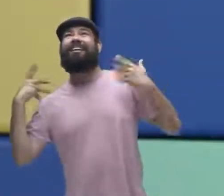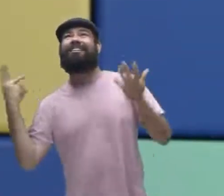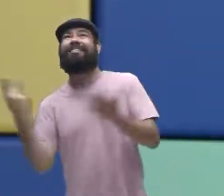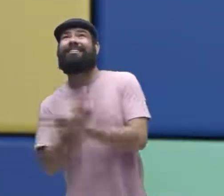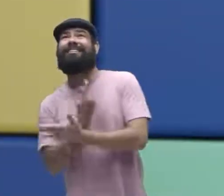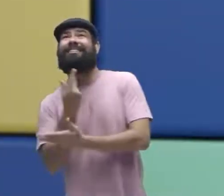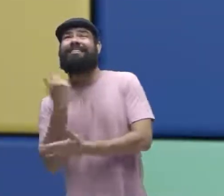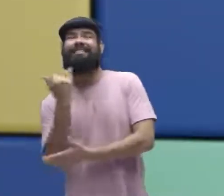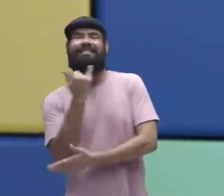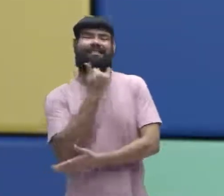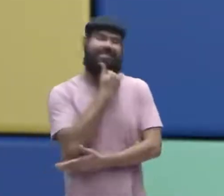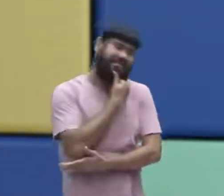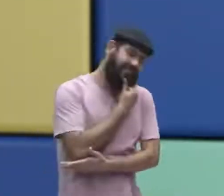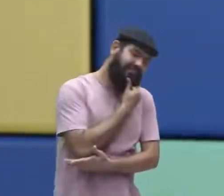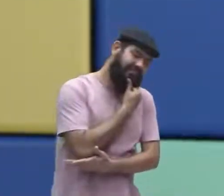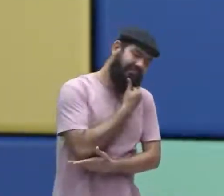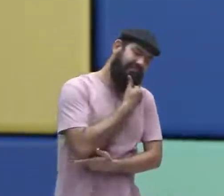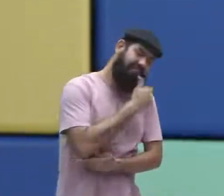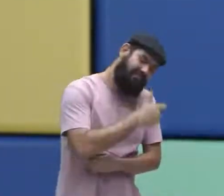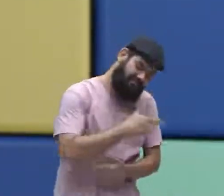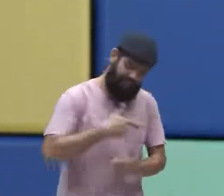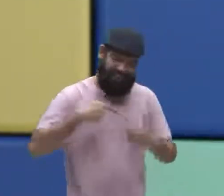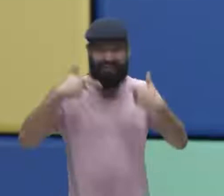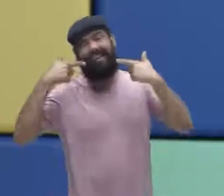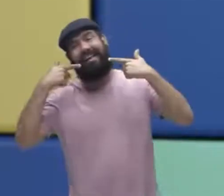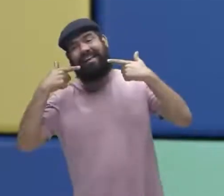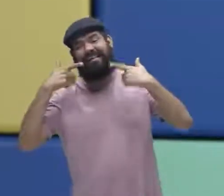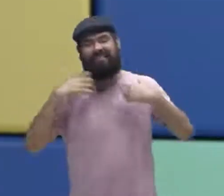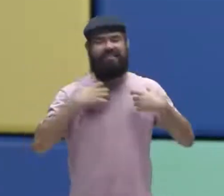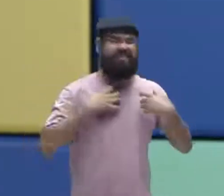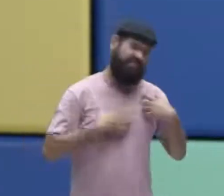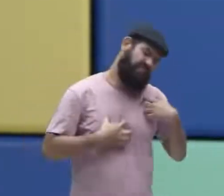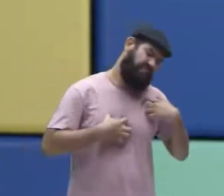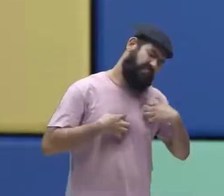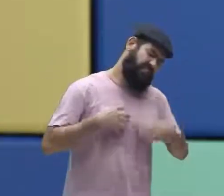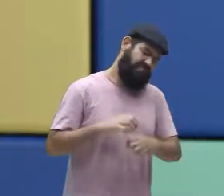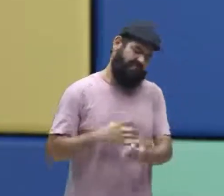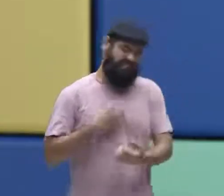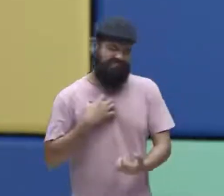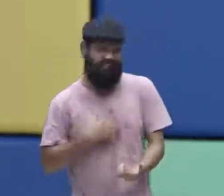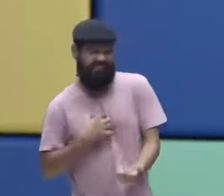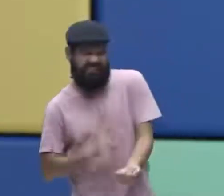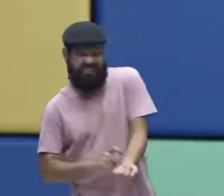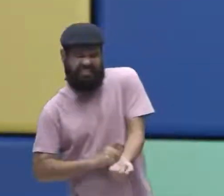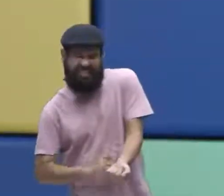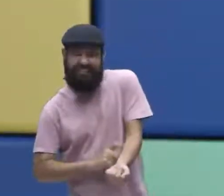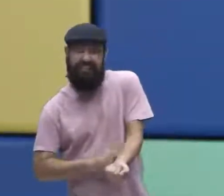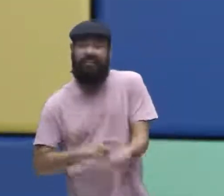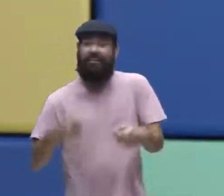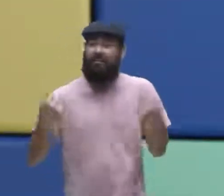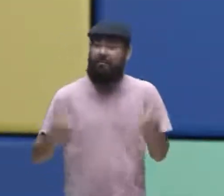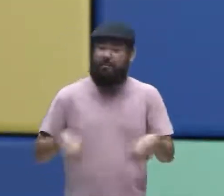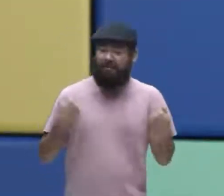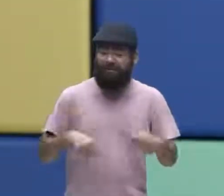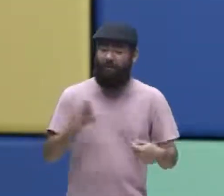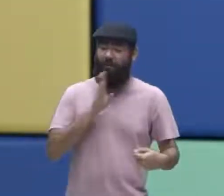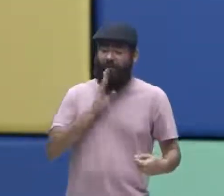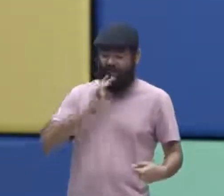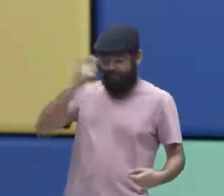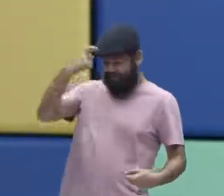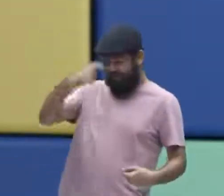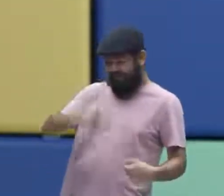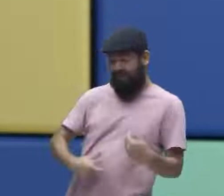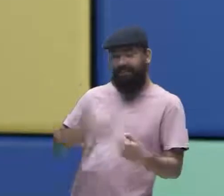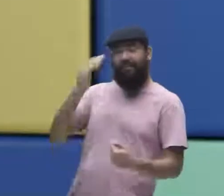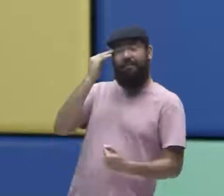fica triste, aí a gente fica alegre de novo, a gente fica com raiva, a gente fica estressado e a gente precisa se conhecer, saber